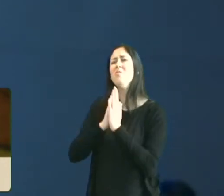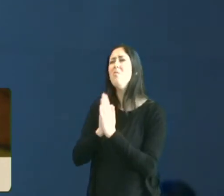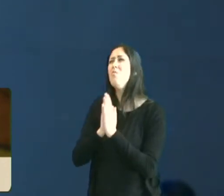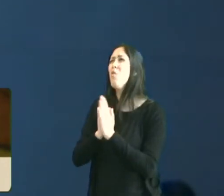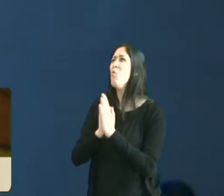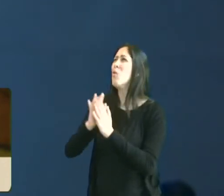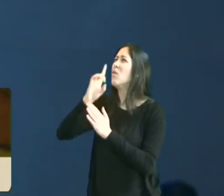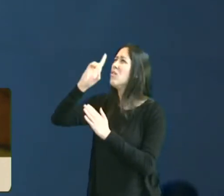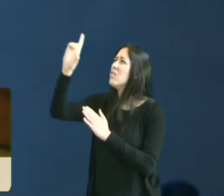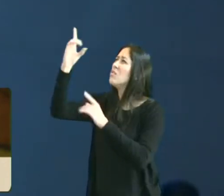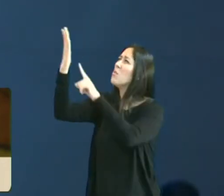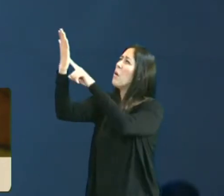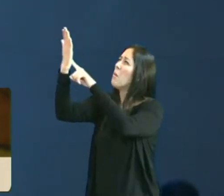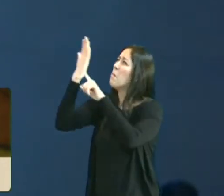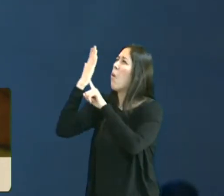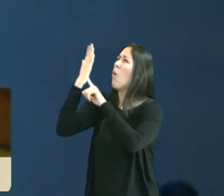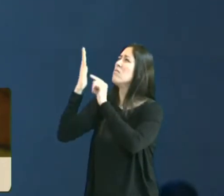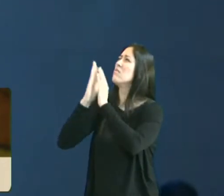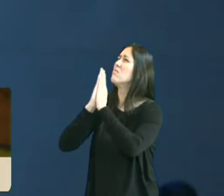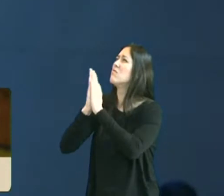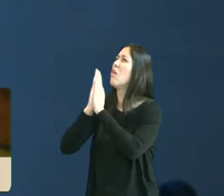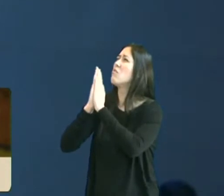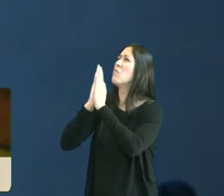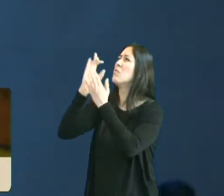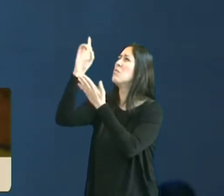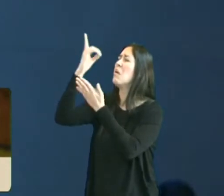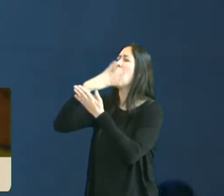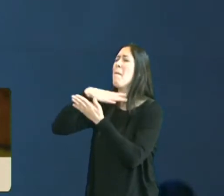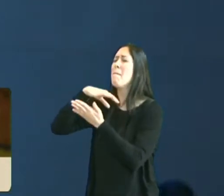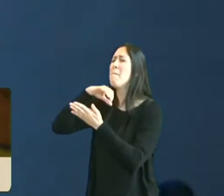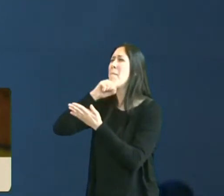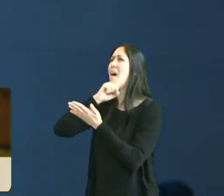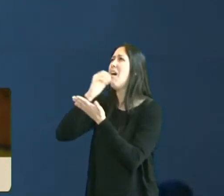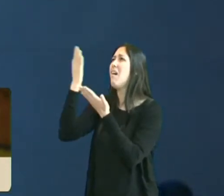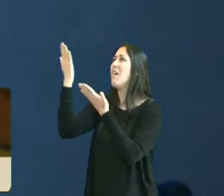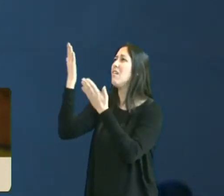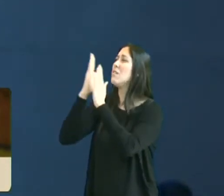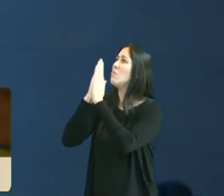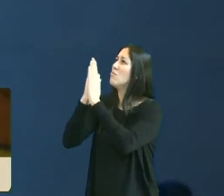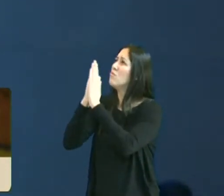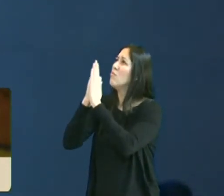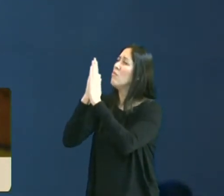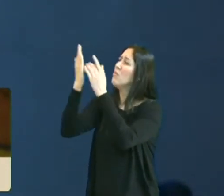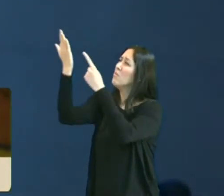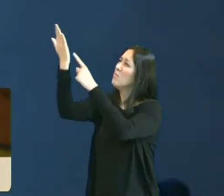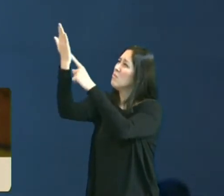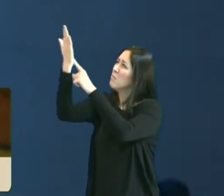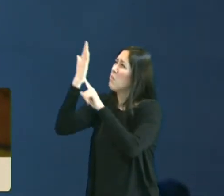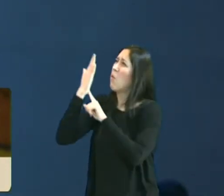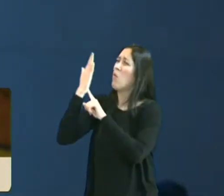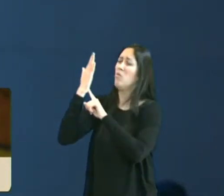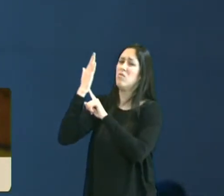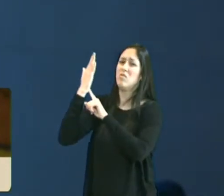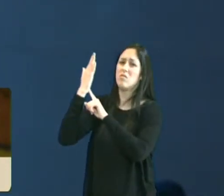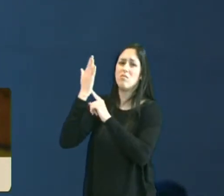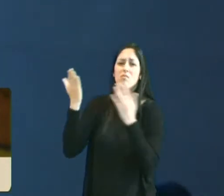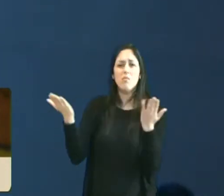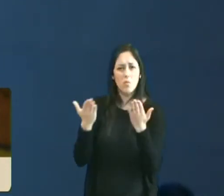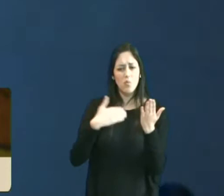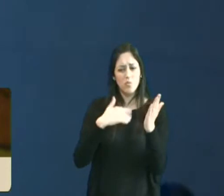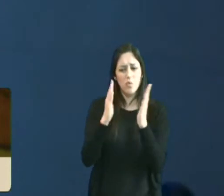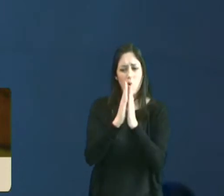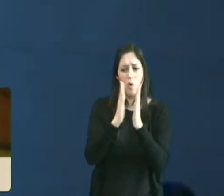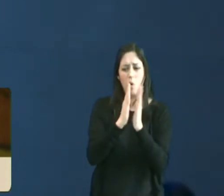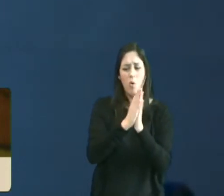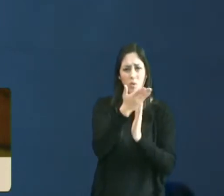se revela a mim. Pai, se mostra. Hoje eu queria orar por você e